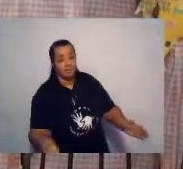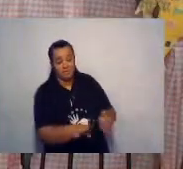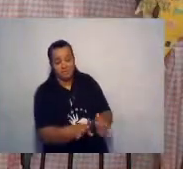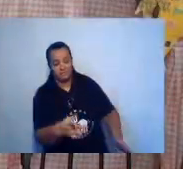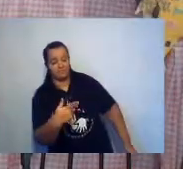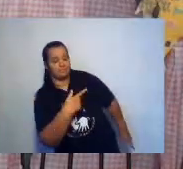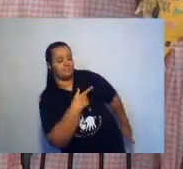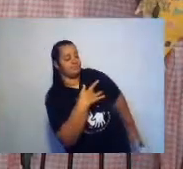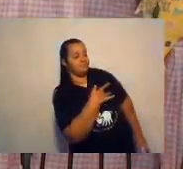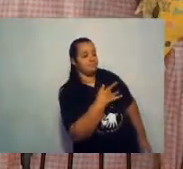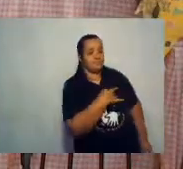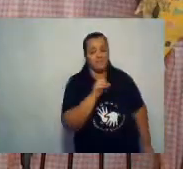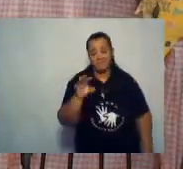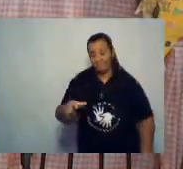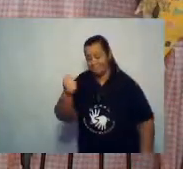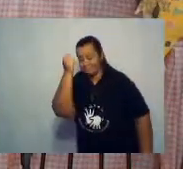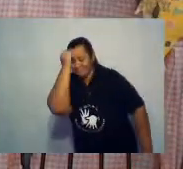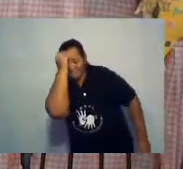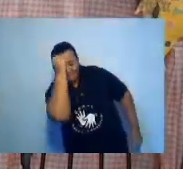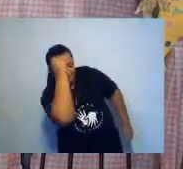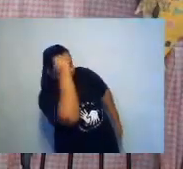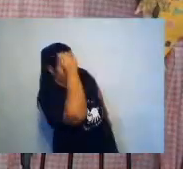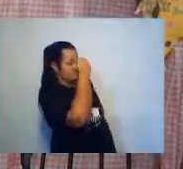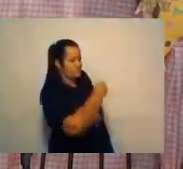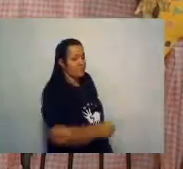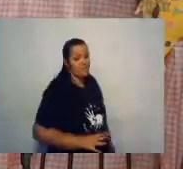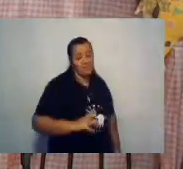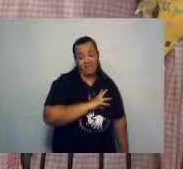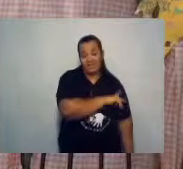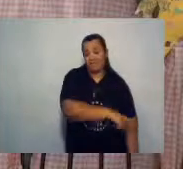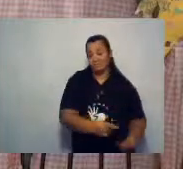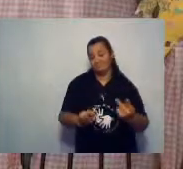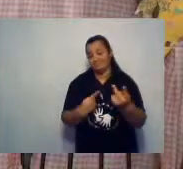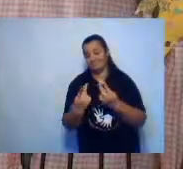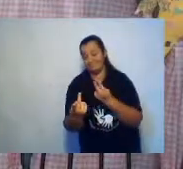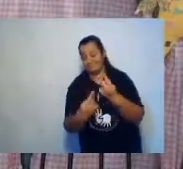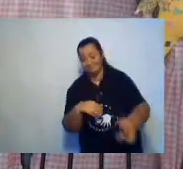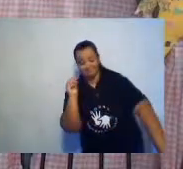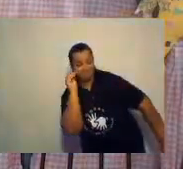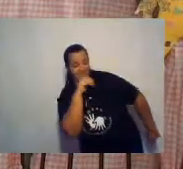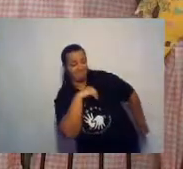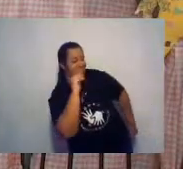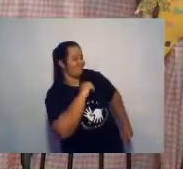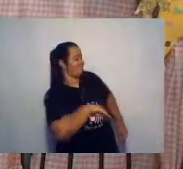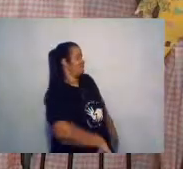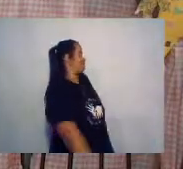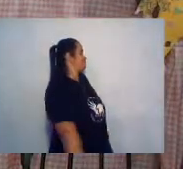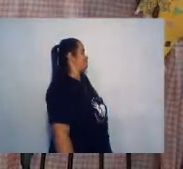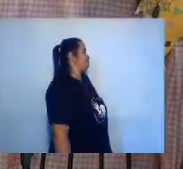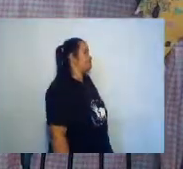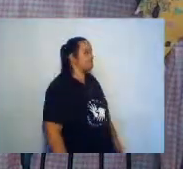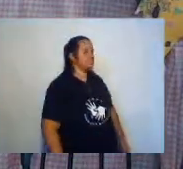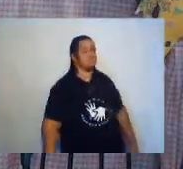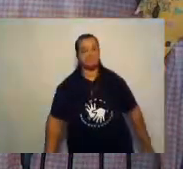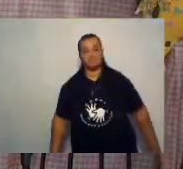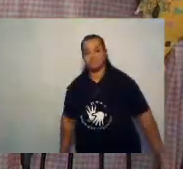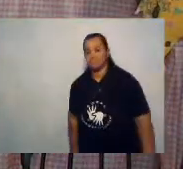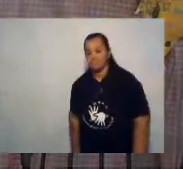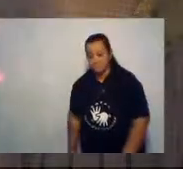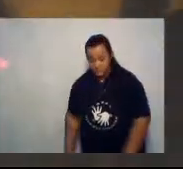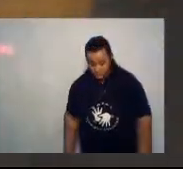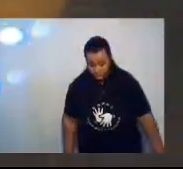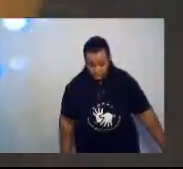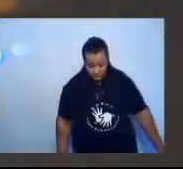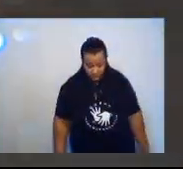Chego apaixonado e saio arrependido. Amar por dois só me dá prejuízo, só me dá